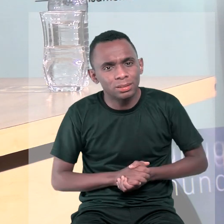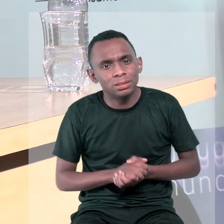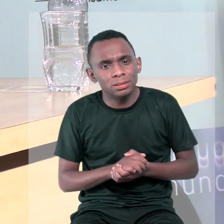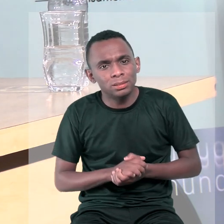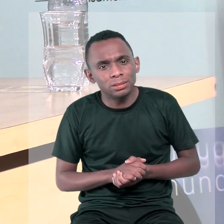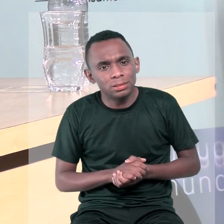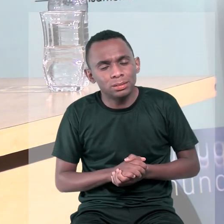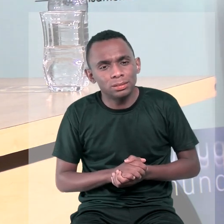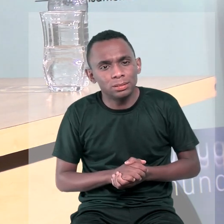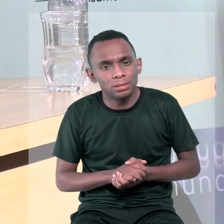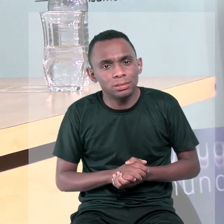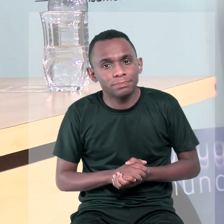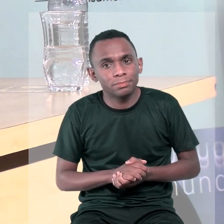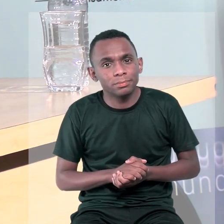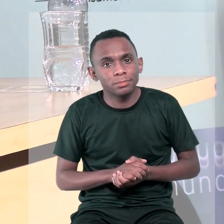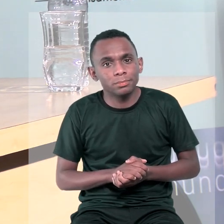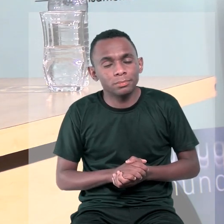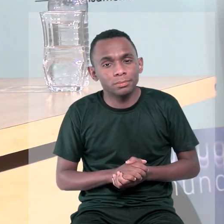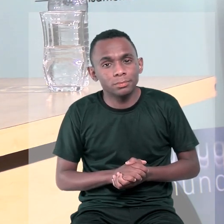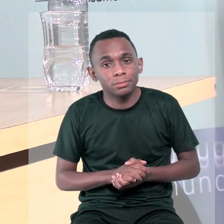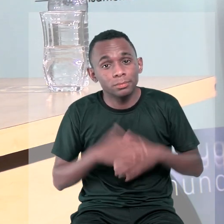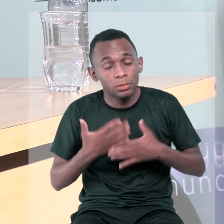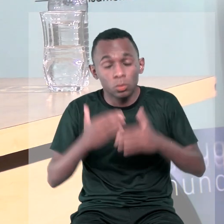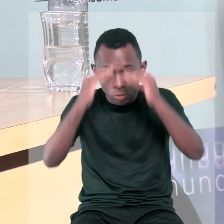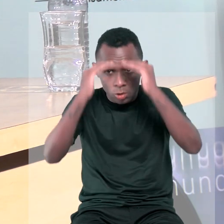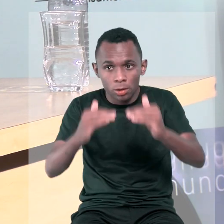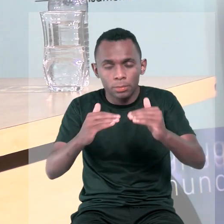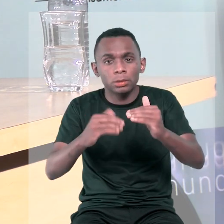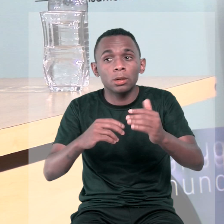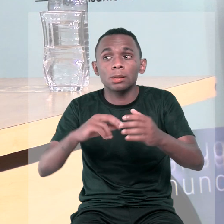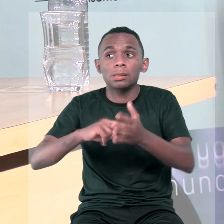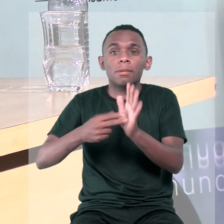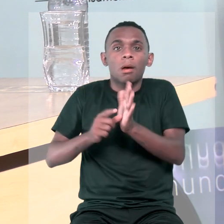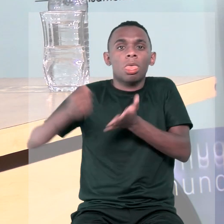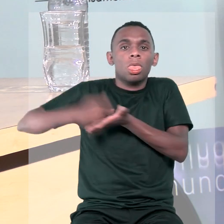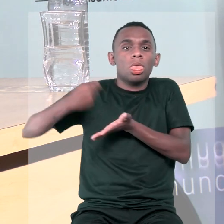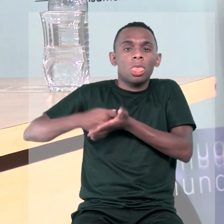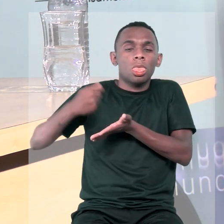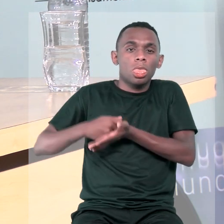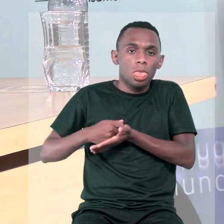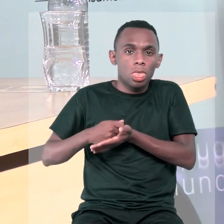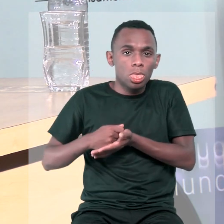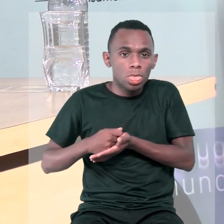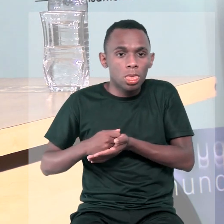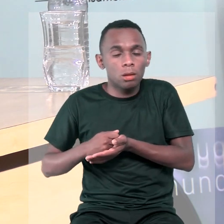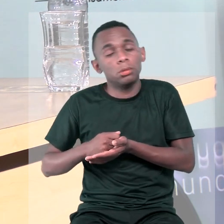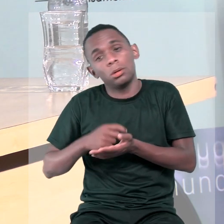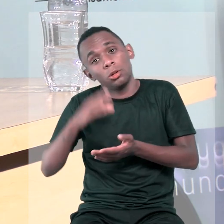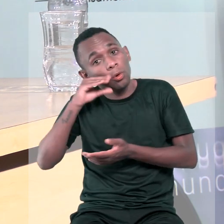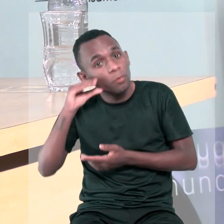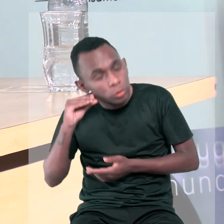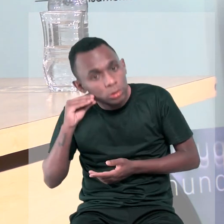do primeiro escalão, das SS, ou do Departamento de Segurança, que era, enfim,